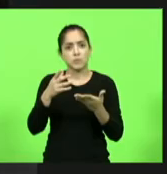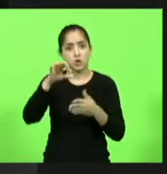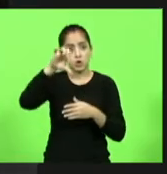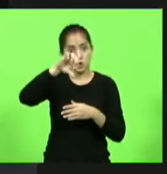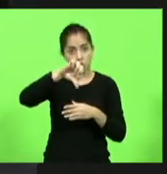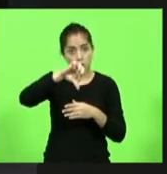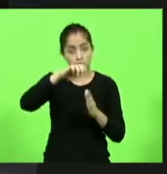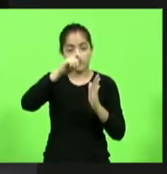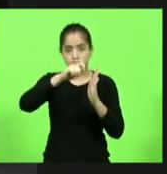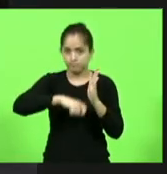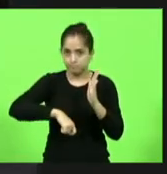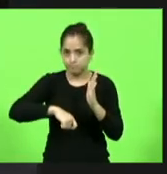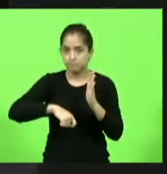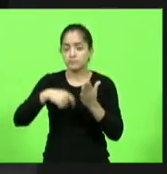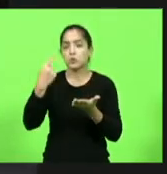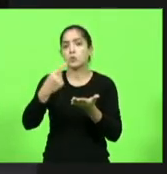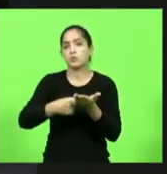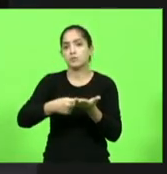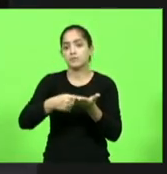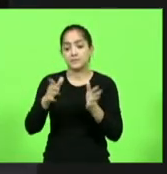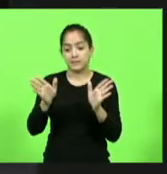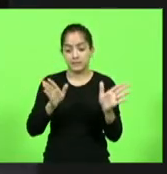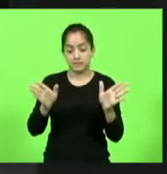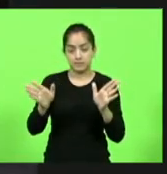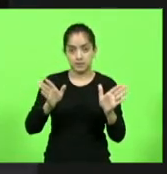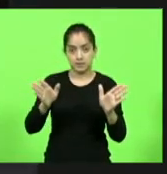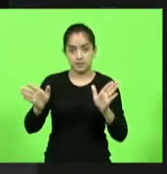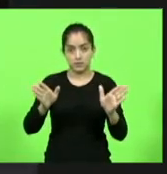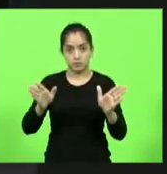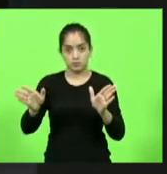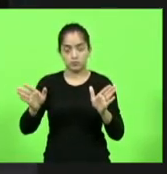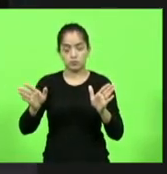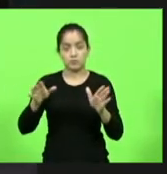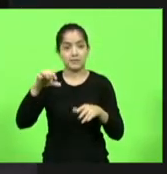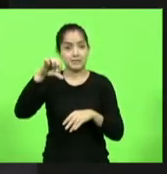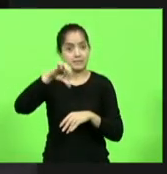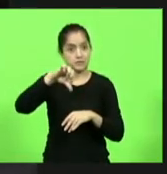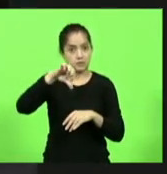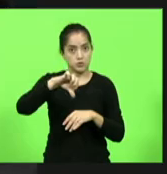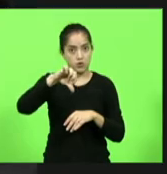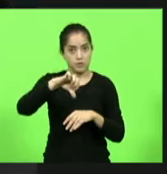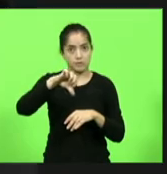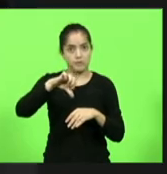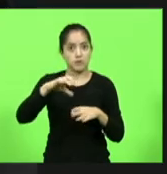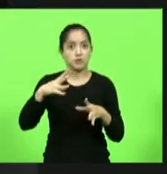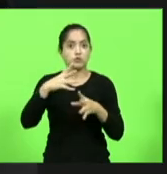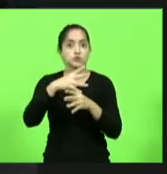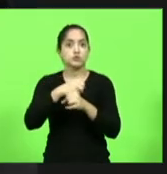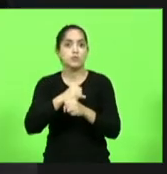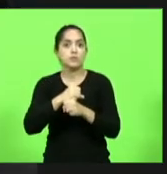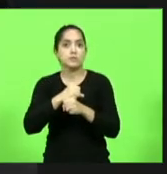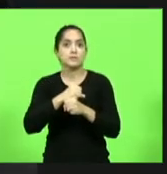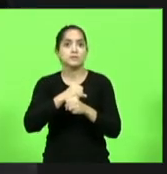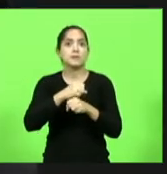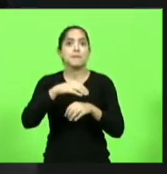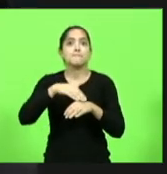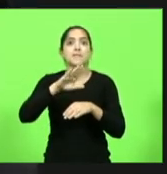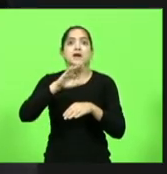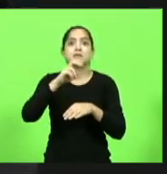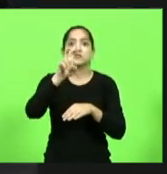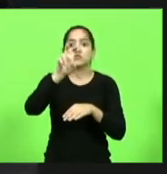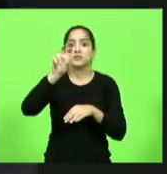pelo governador nesse período. Nesses 9 compromissos, somados, mais de 500 milhões de